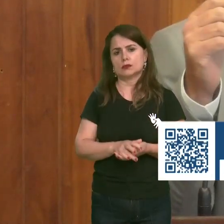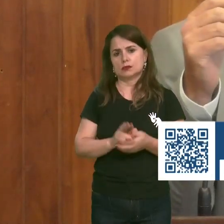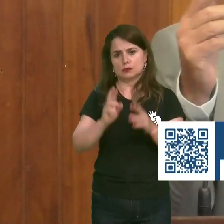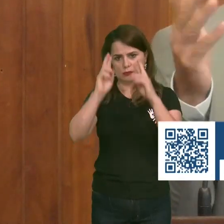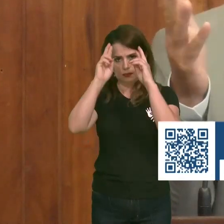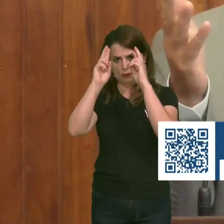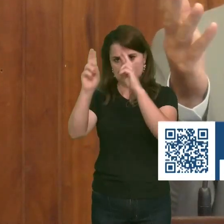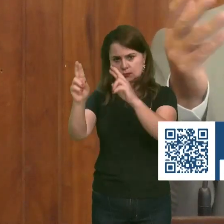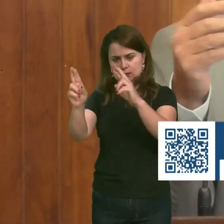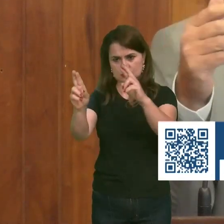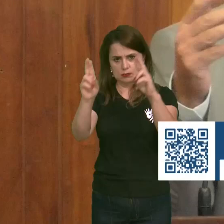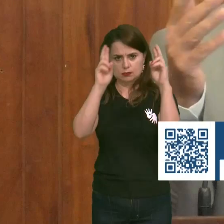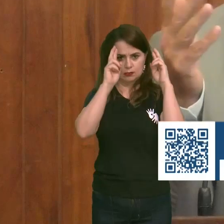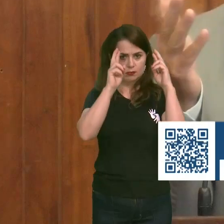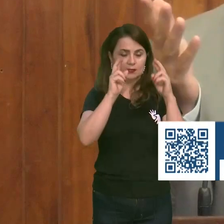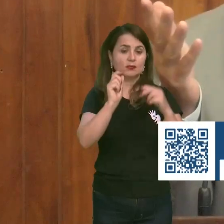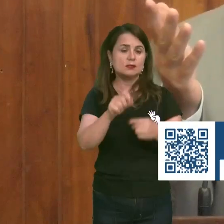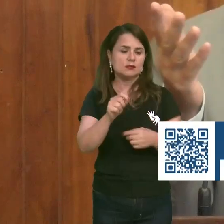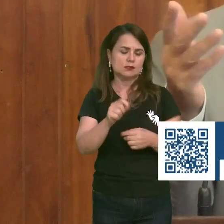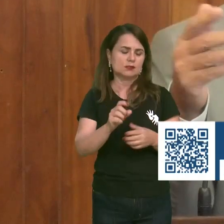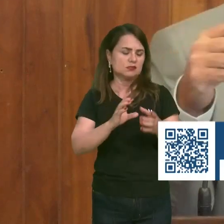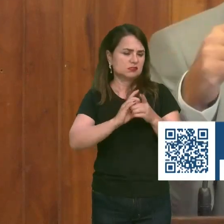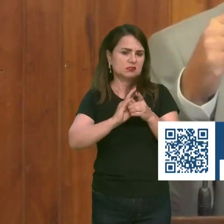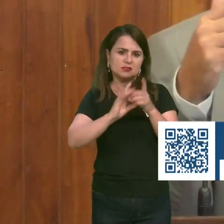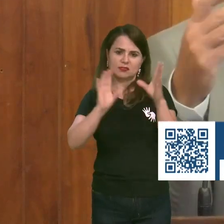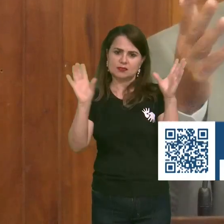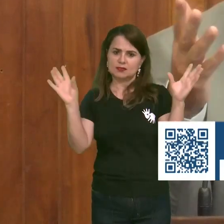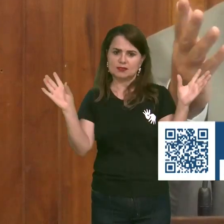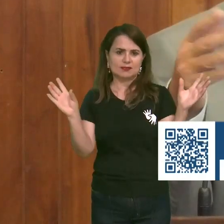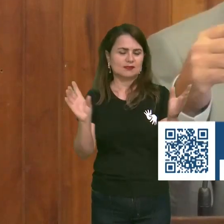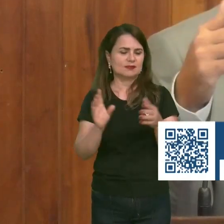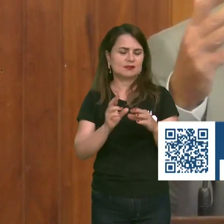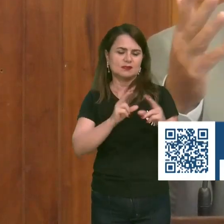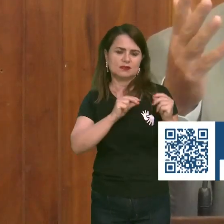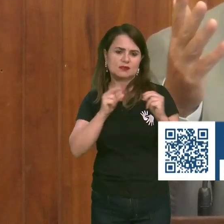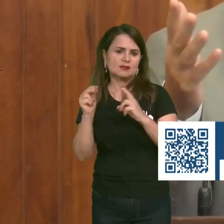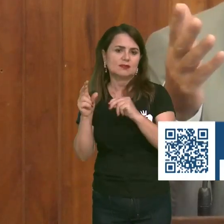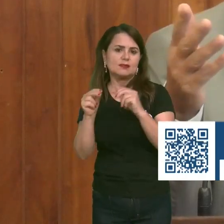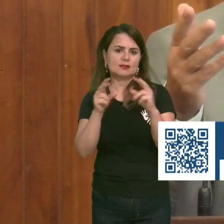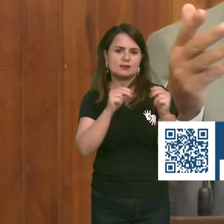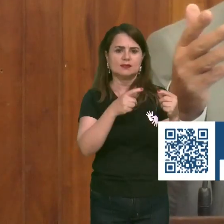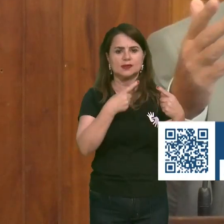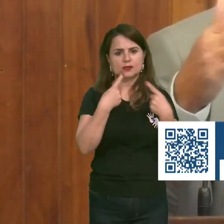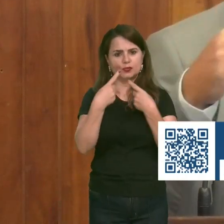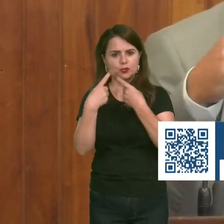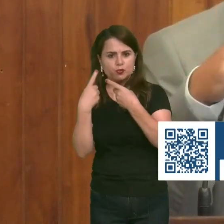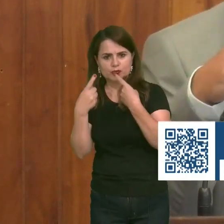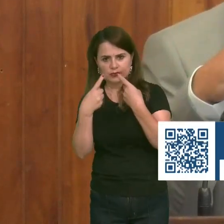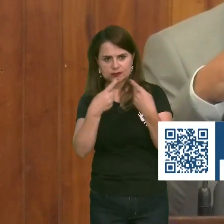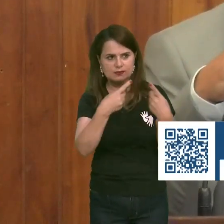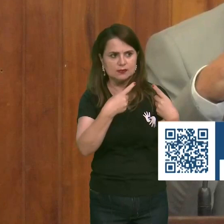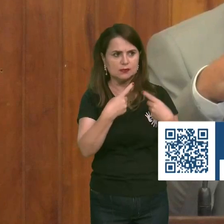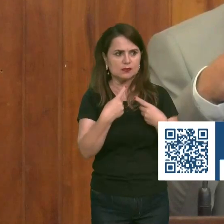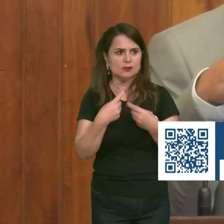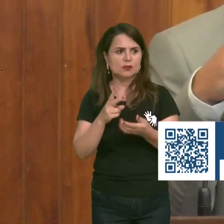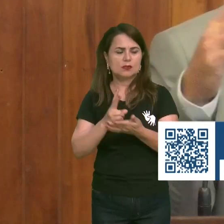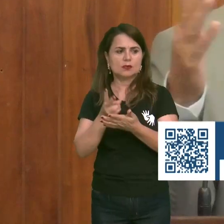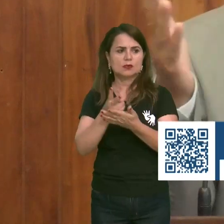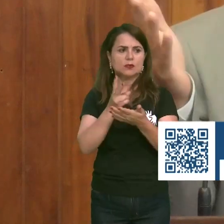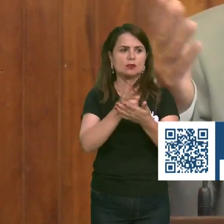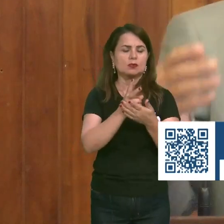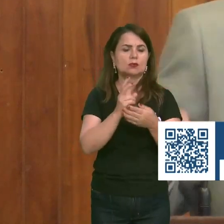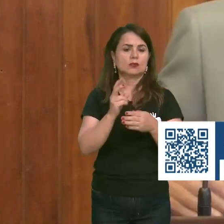respeitamos sim democracia Vereador é isso daí é conversar é dialogar e sempre